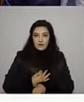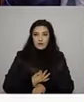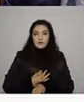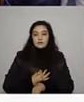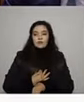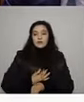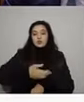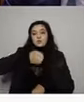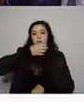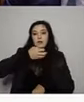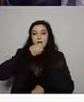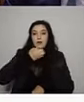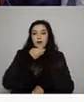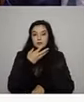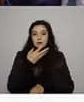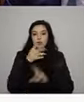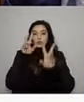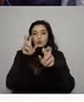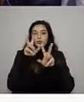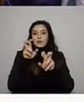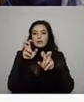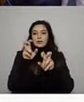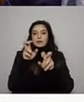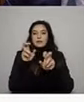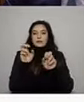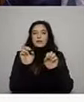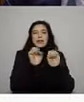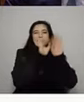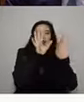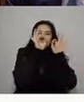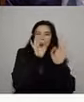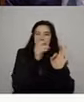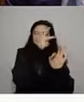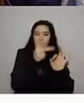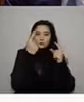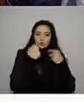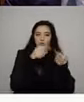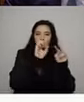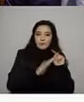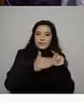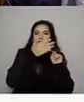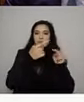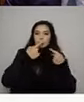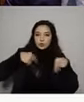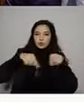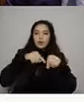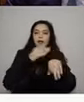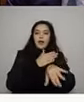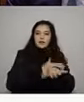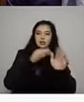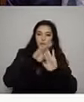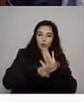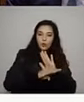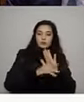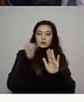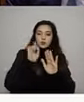explicar uma questão que achou que não tinha ficado bem esclarecida no início da reunião, no período antes da ordem do dia, quando